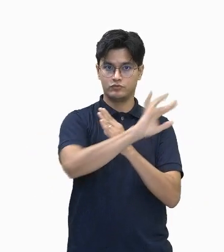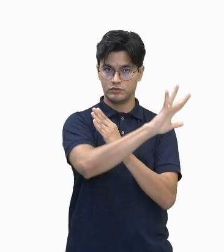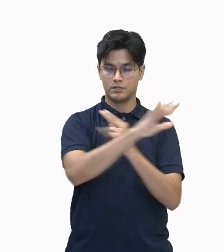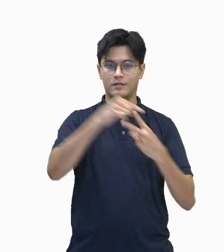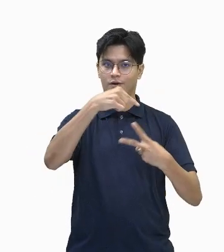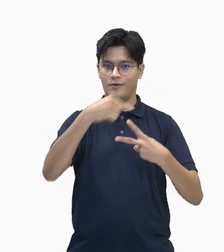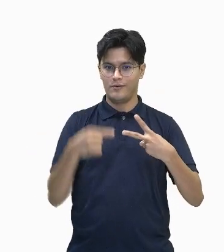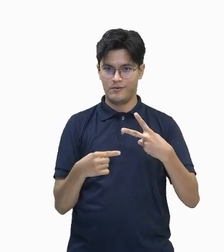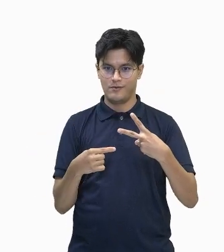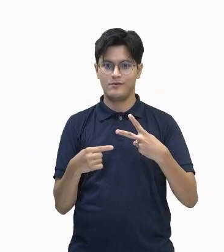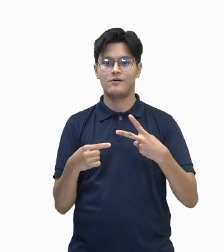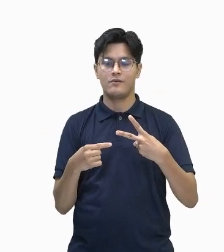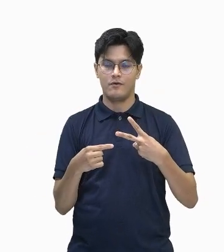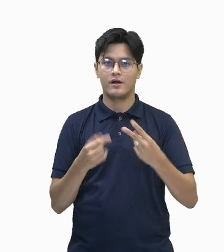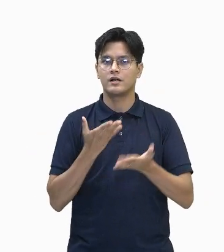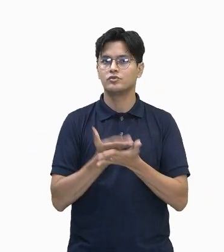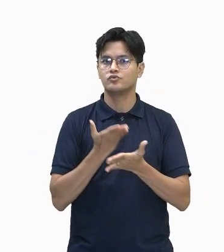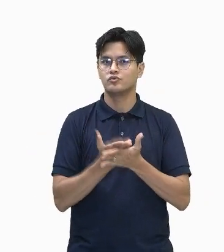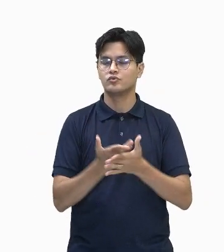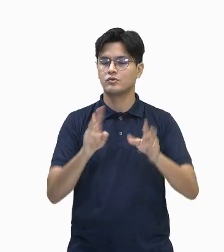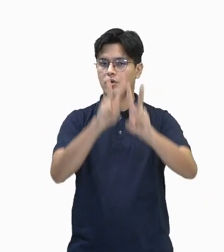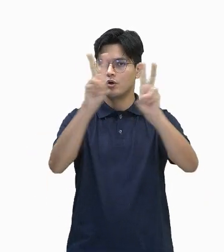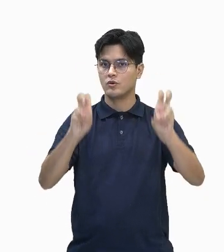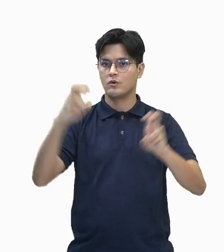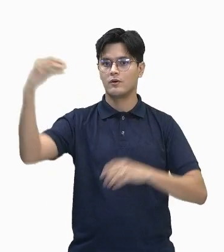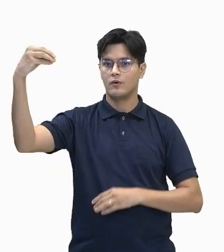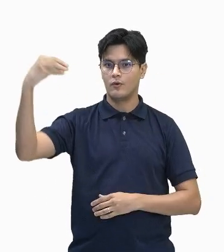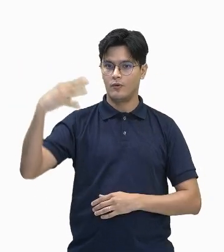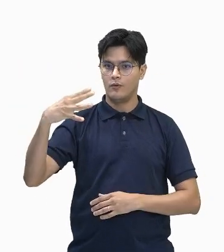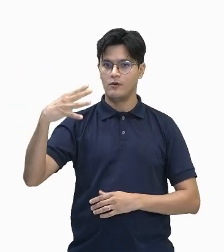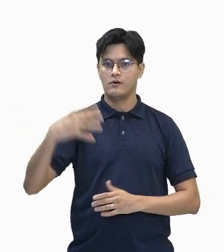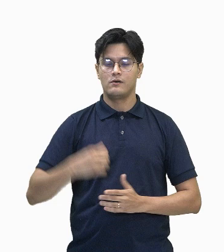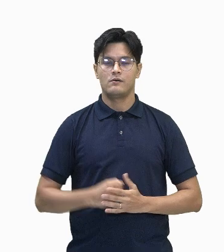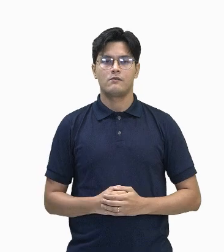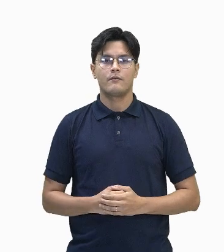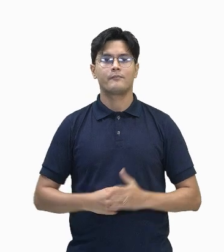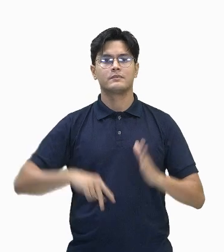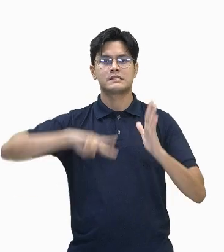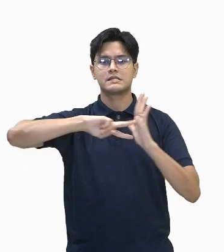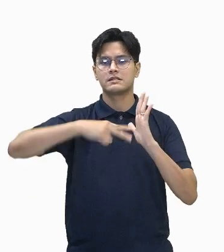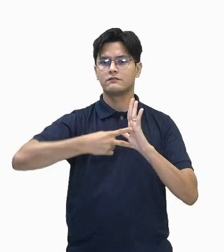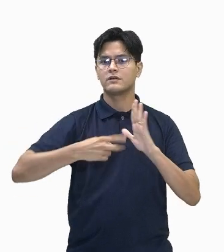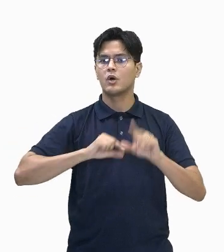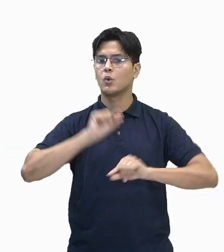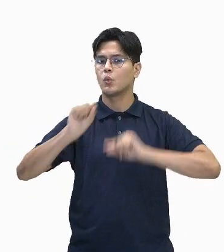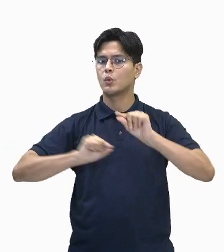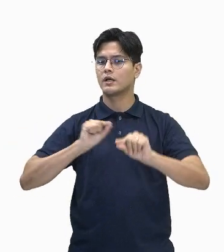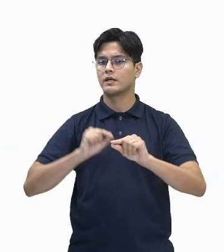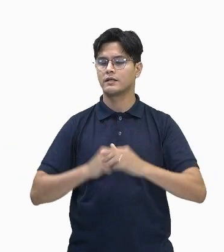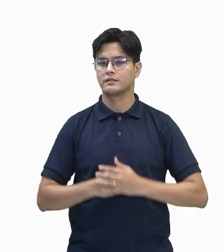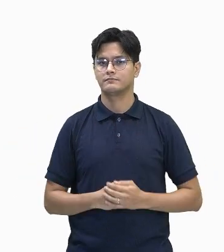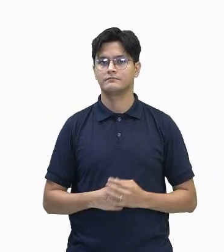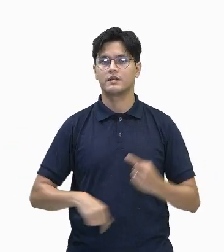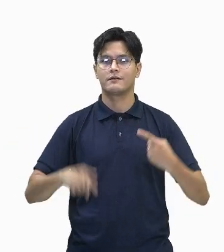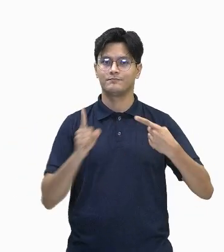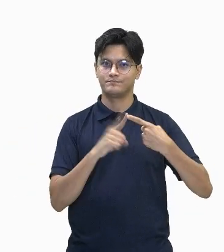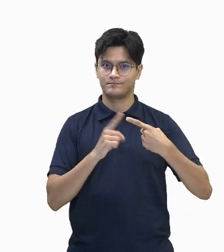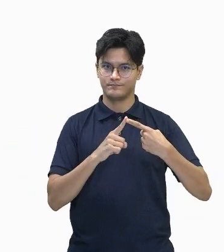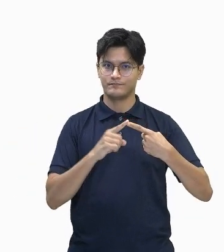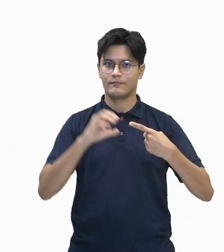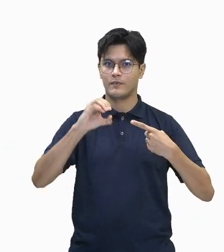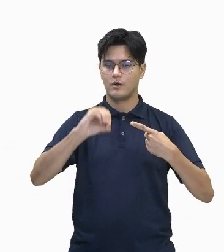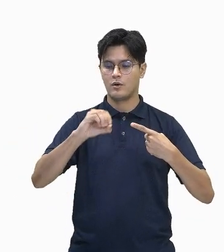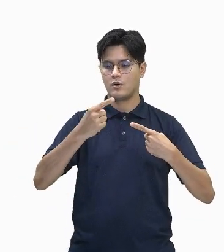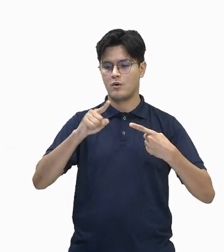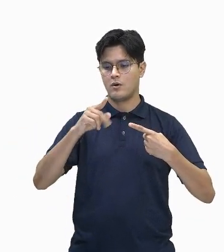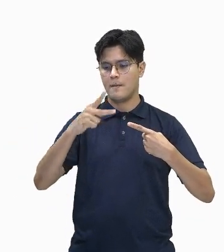física que estuda exatamente a luz. Ou seja, nós temos primeiro a ótica física.